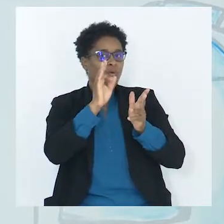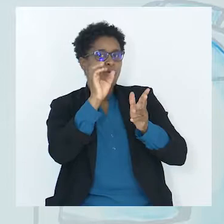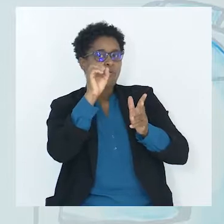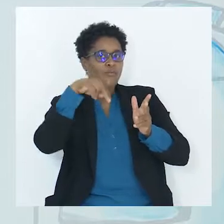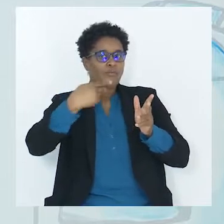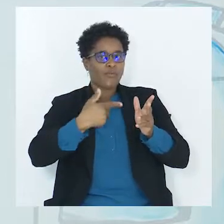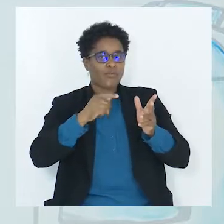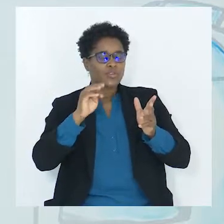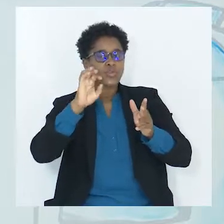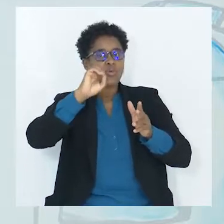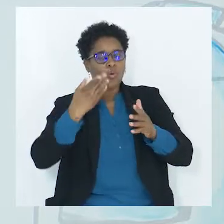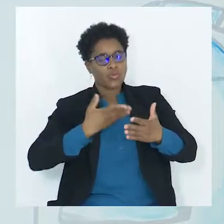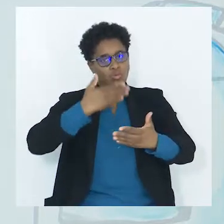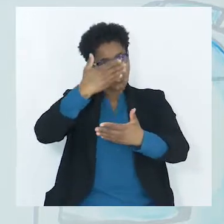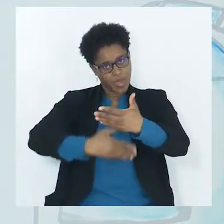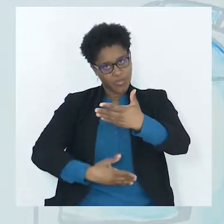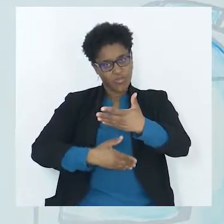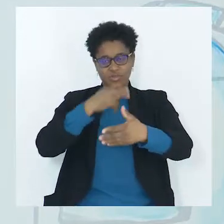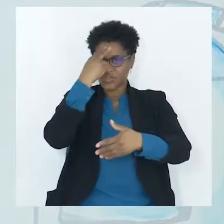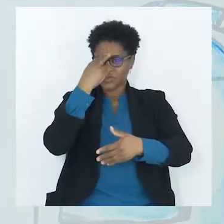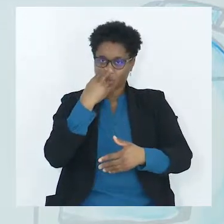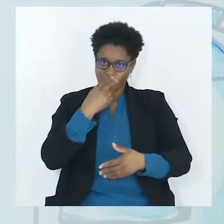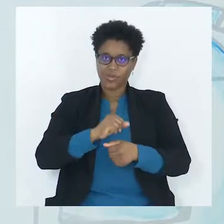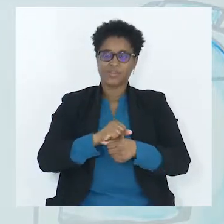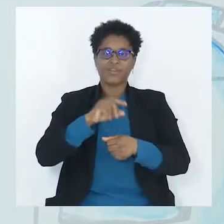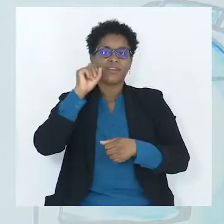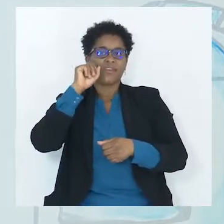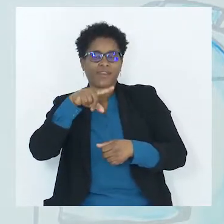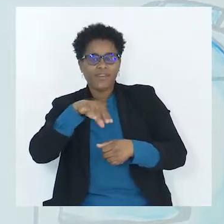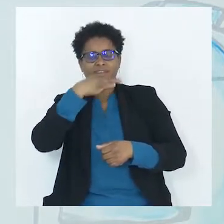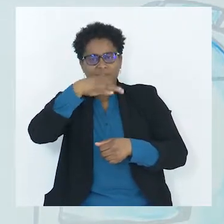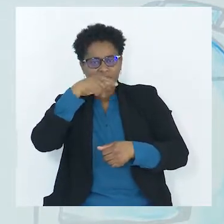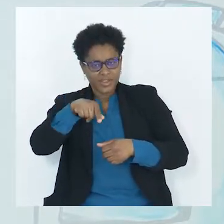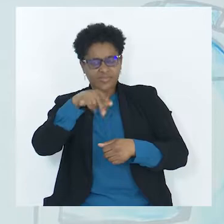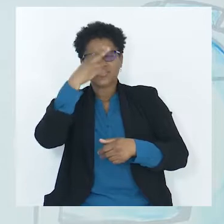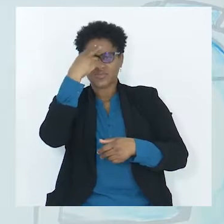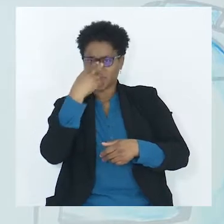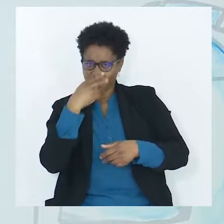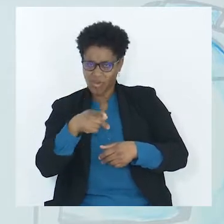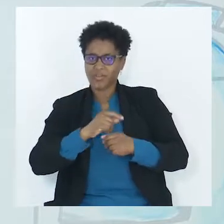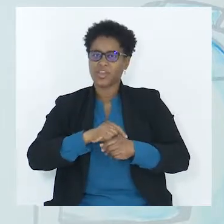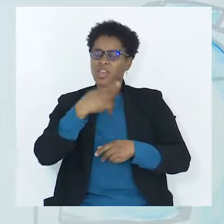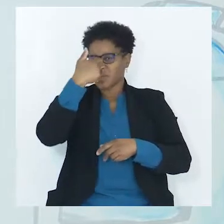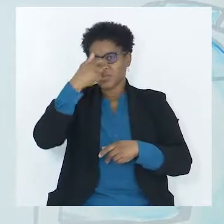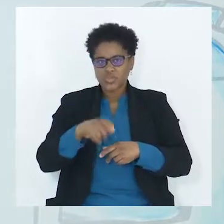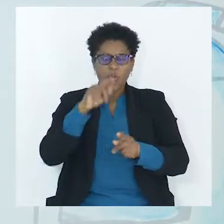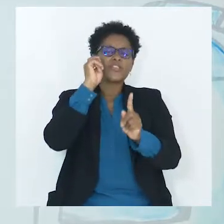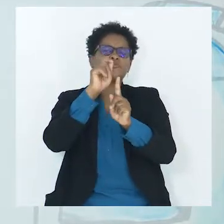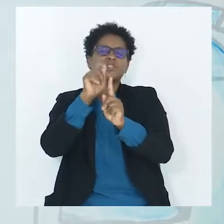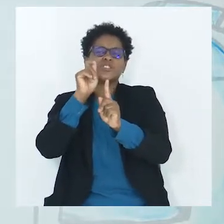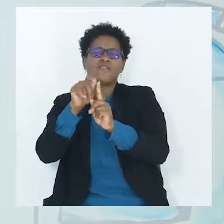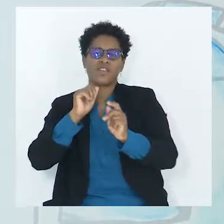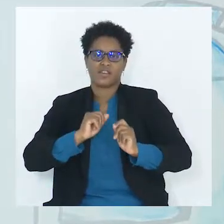com fontes ou documentos históricos. Portanto, quem narra esse tipo de história é uma